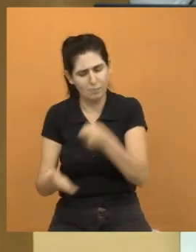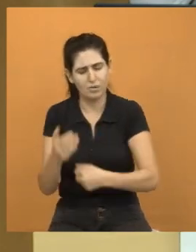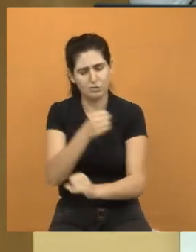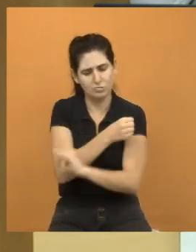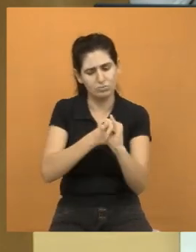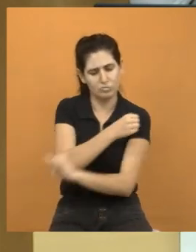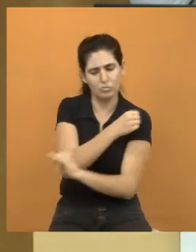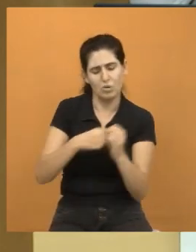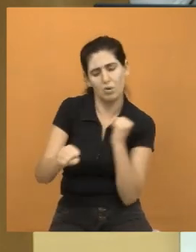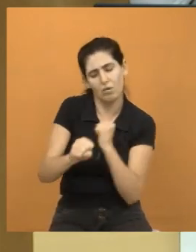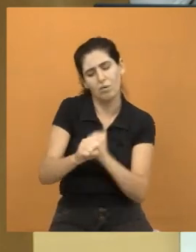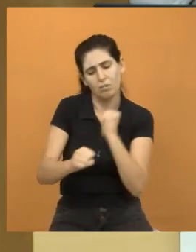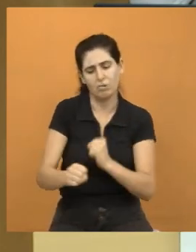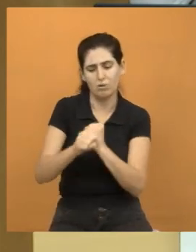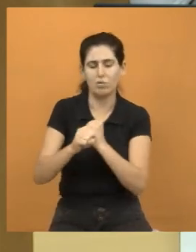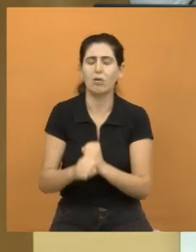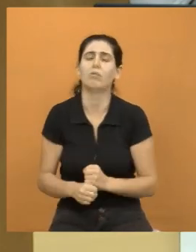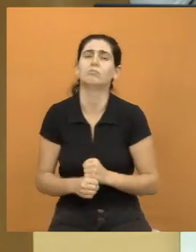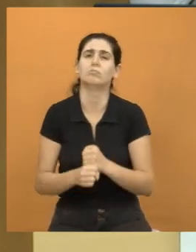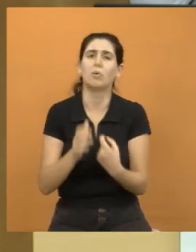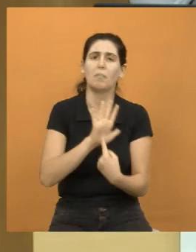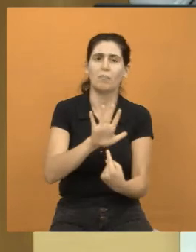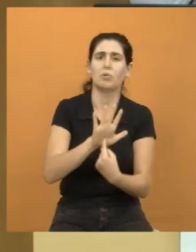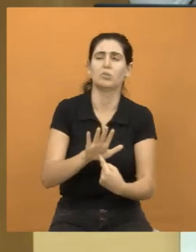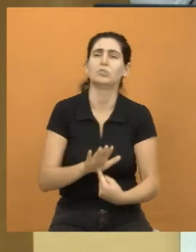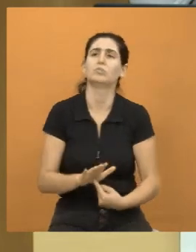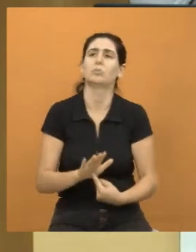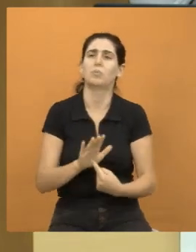ele apresente o projeto e a gente veja como que